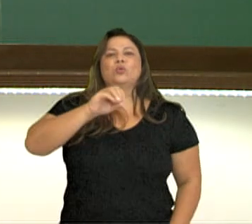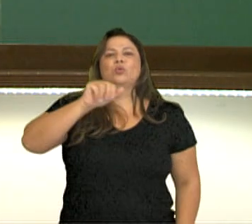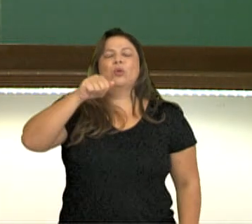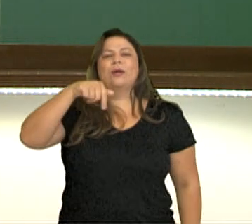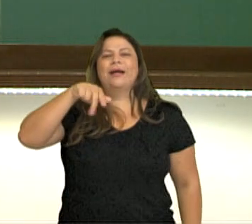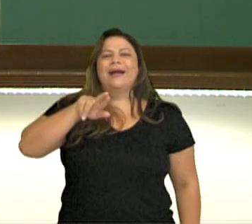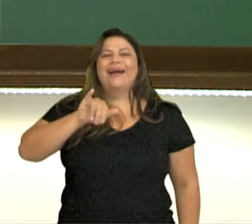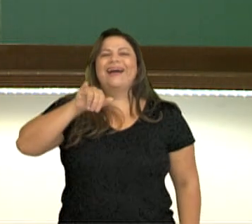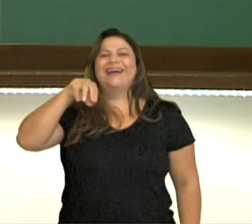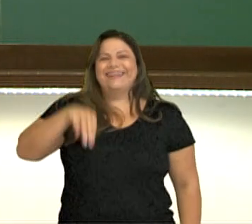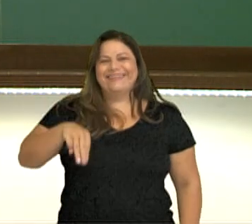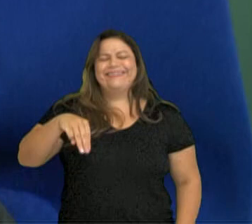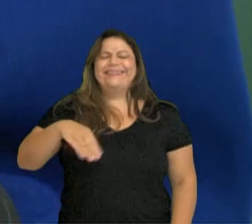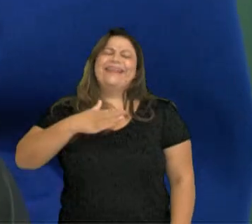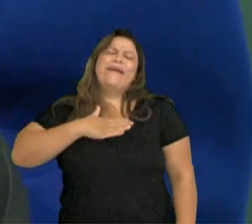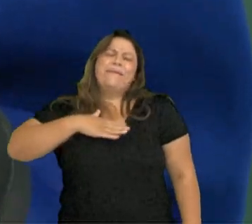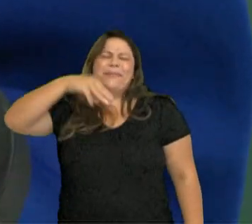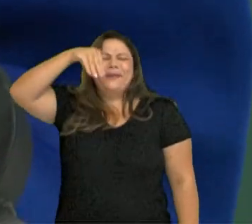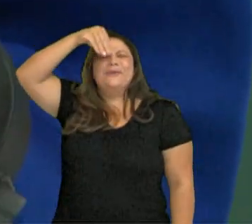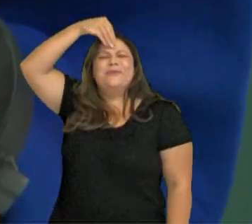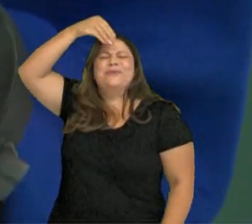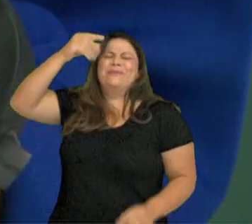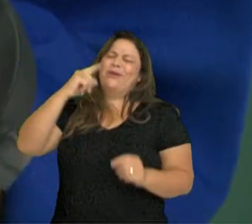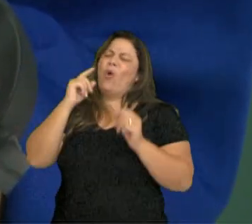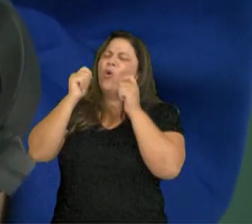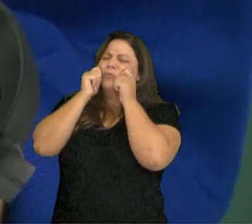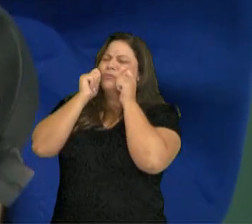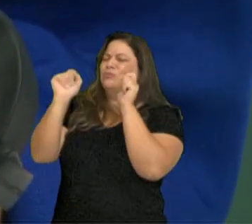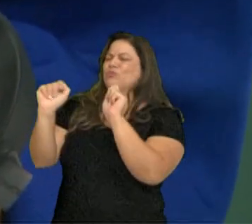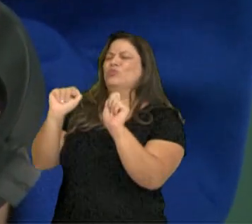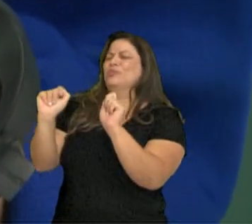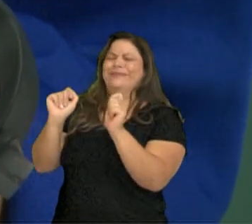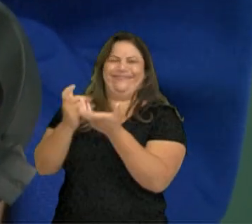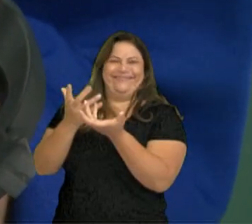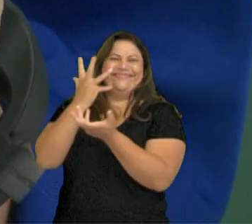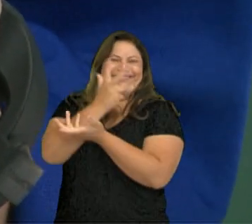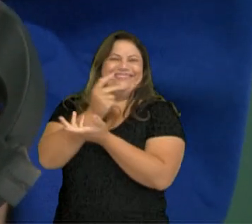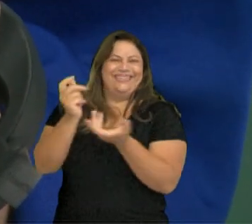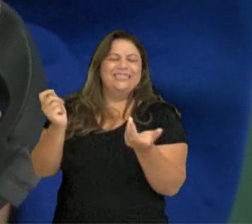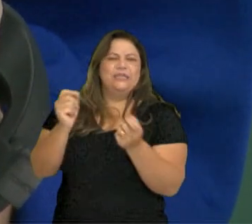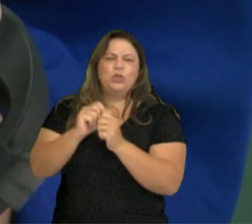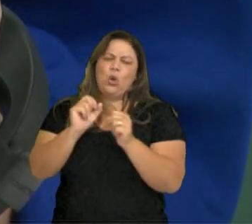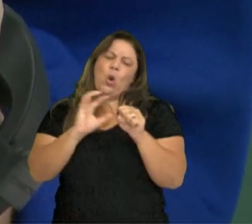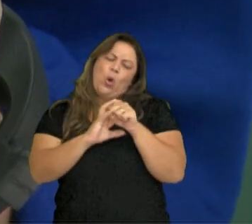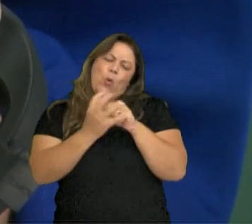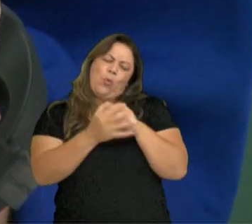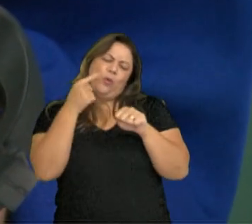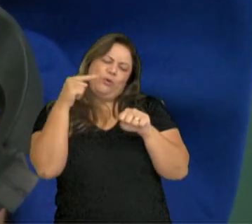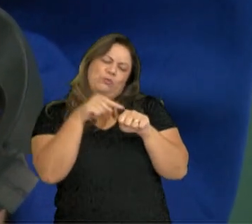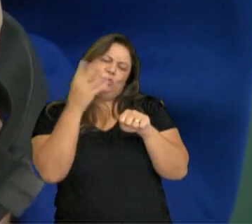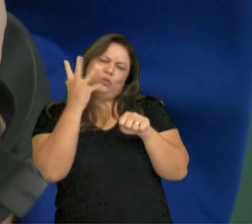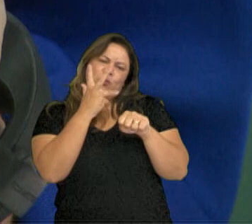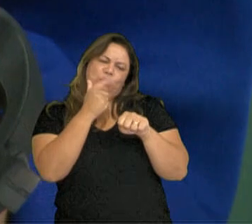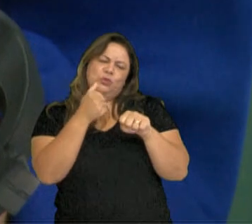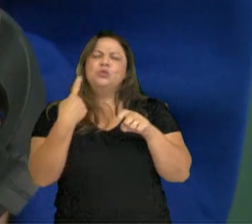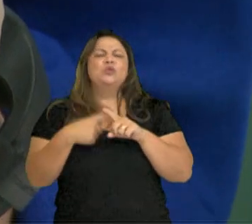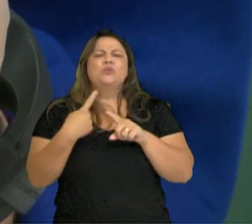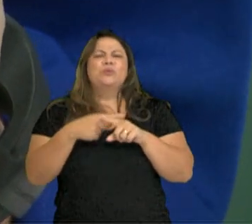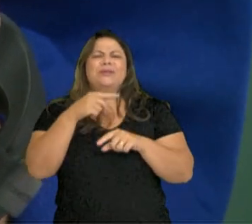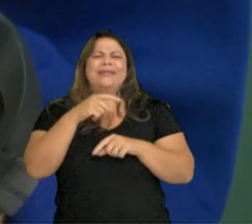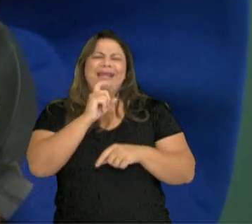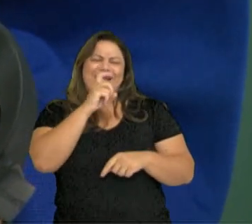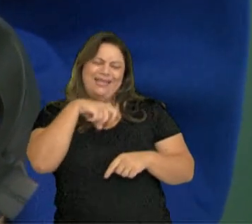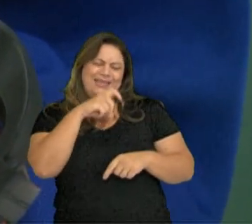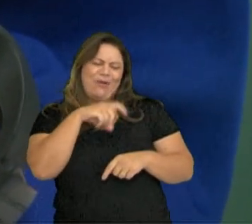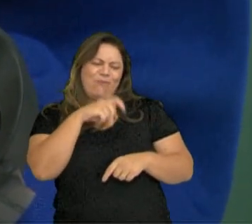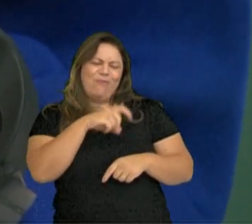sobrinho, né? E quando ele terminou de fazer, eu achei muito engraçadinho que ele olhou e falou bem assim: vírus, você é tão bonitinho, por que que você tem que ser tão malvado, né?